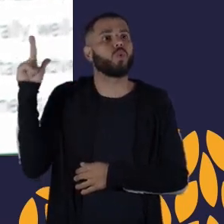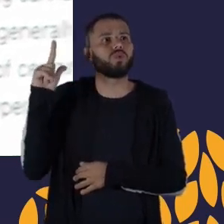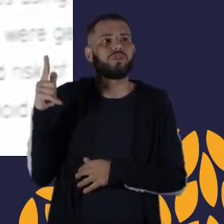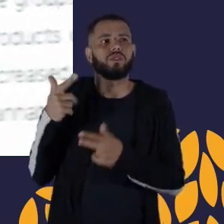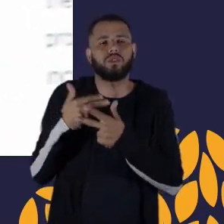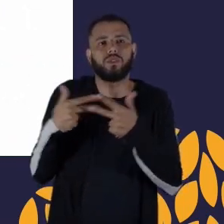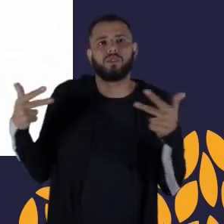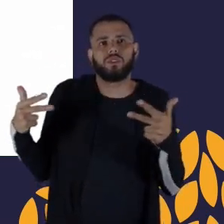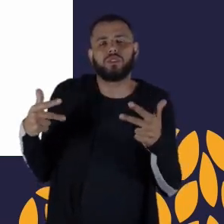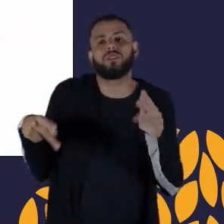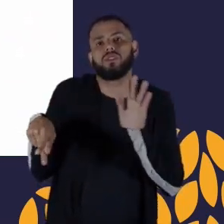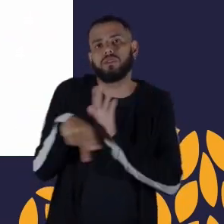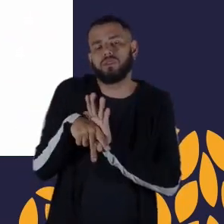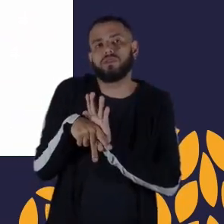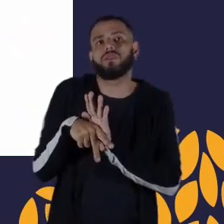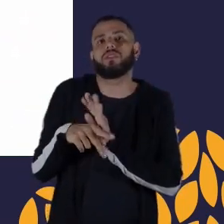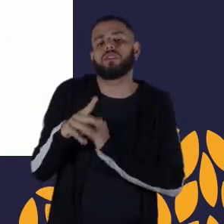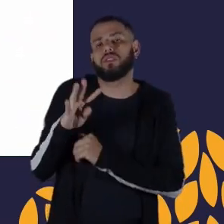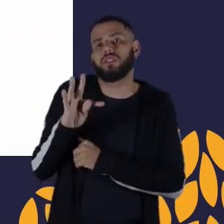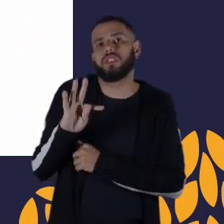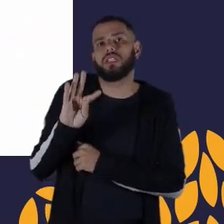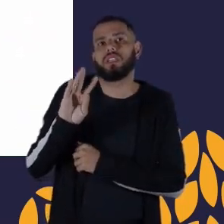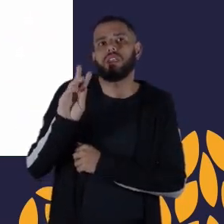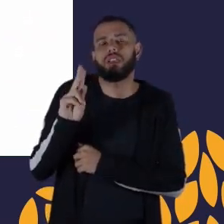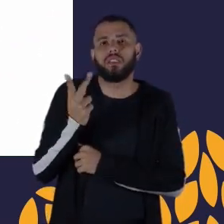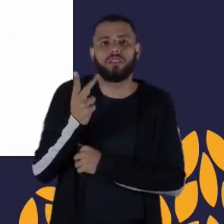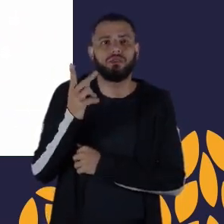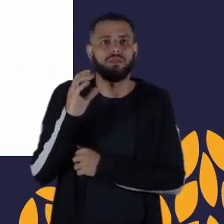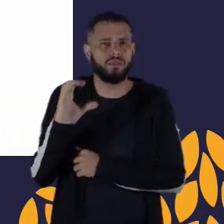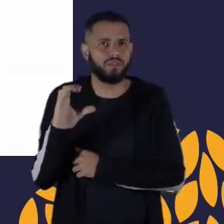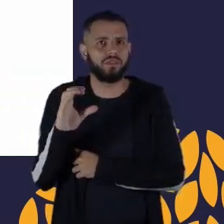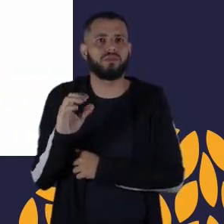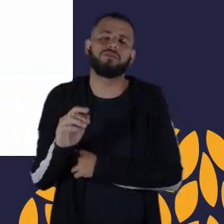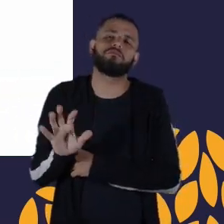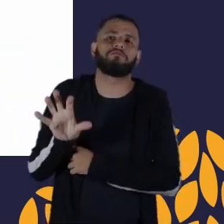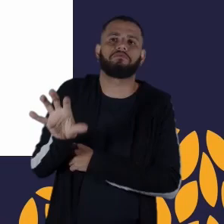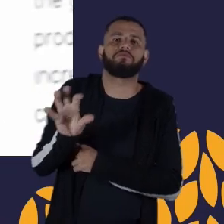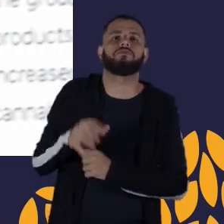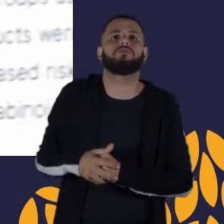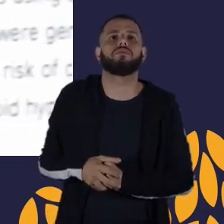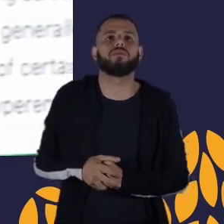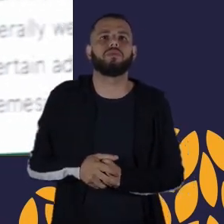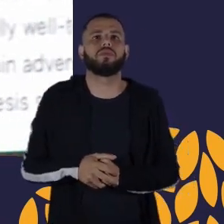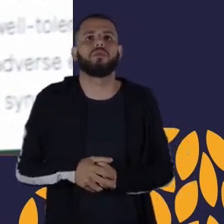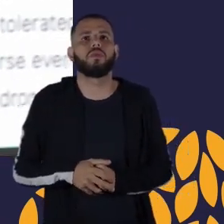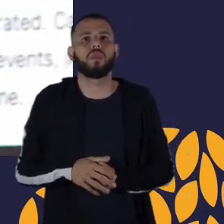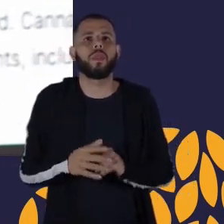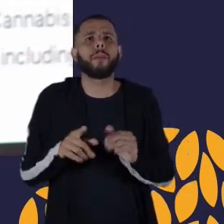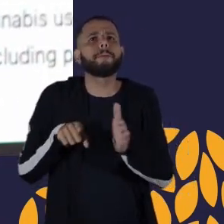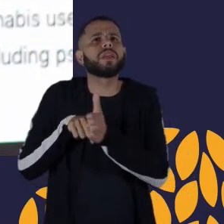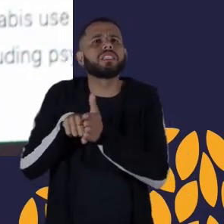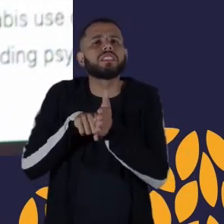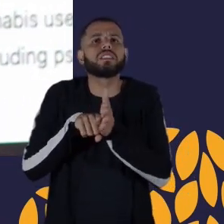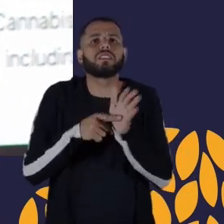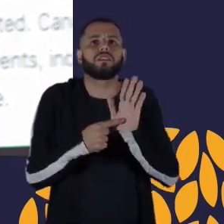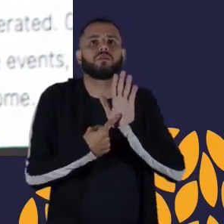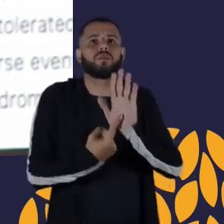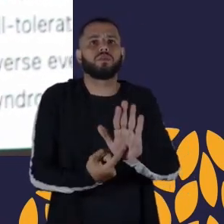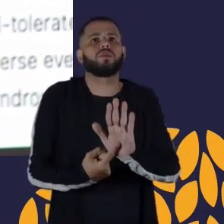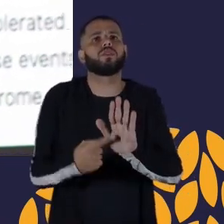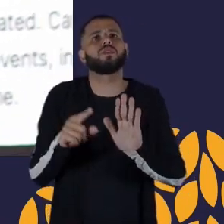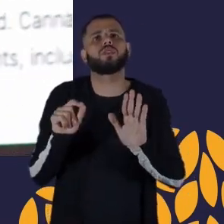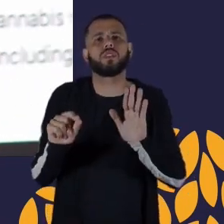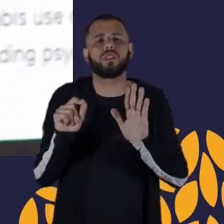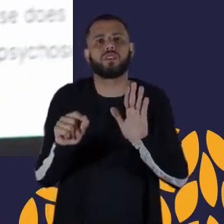recentemente a doutora Ziva Cooper, Ginha, tem demonstrado que beta-cariofileno, que é